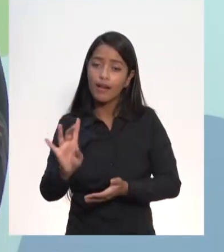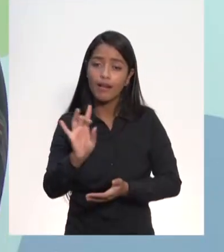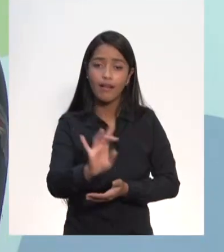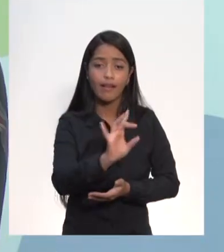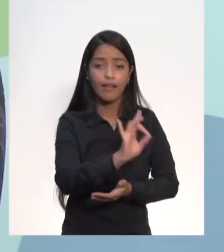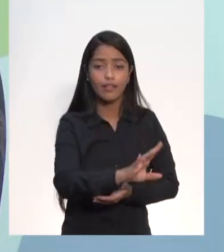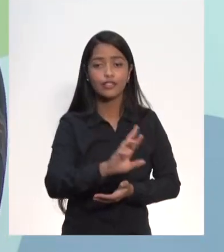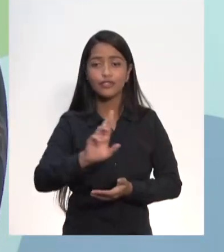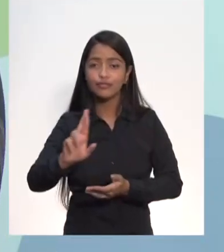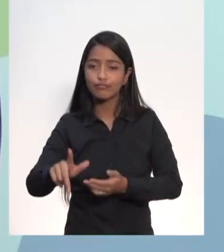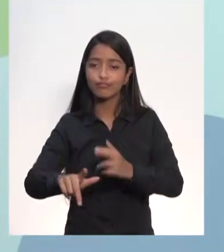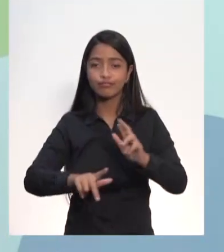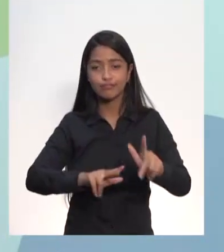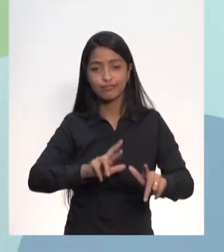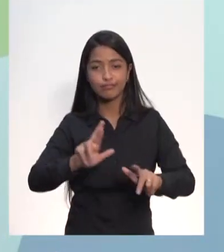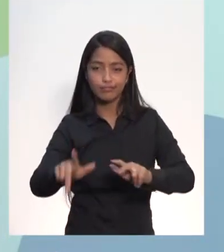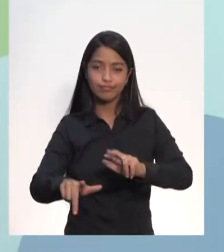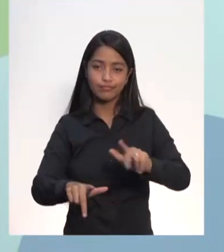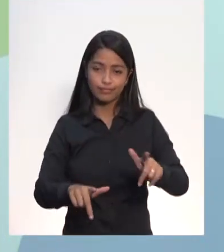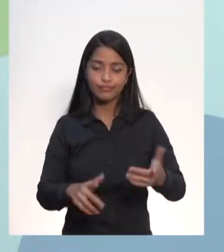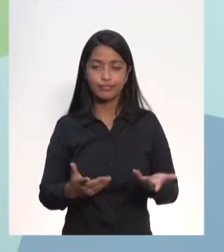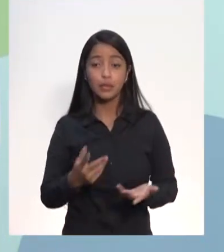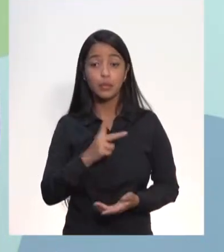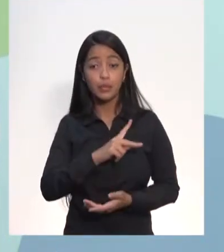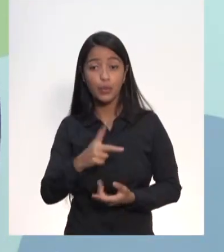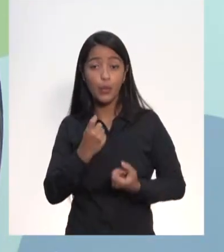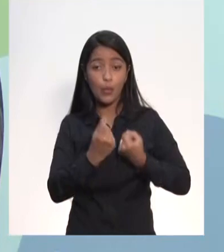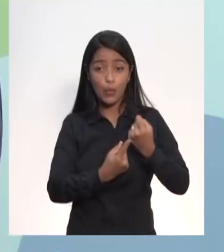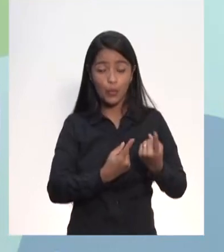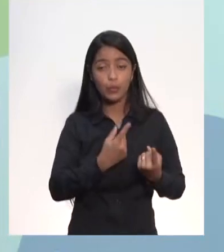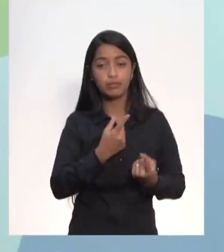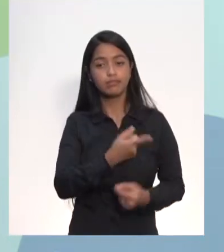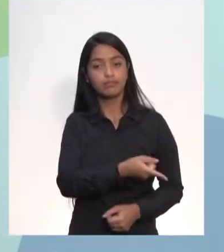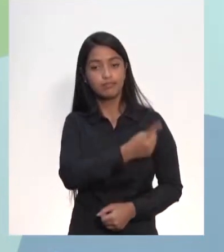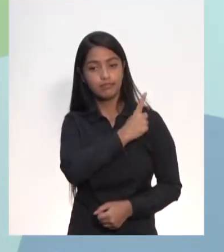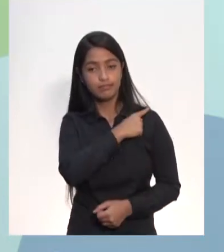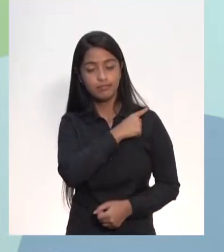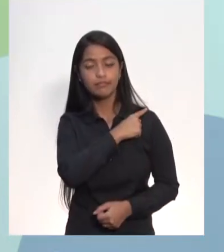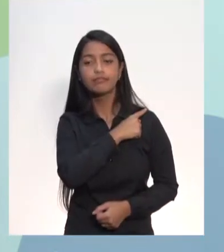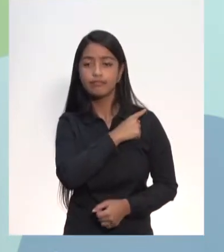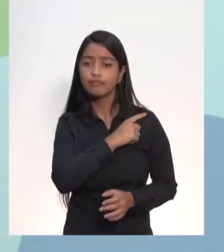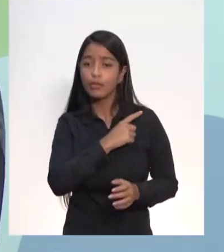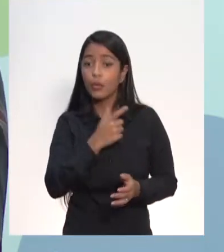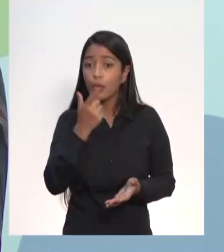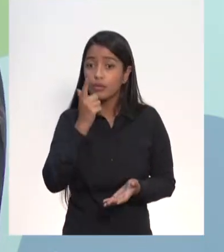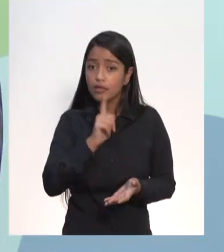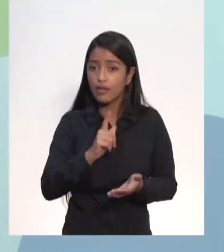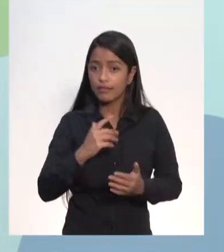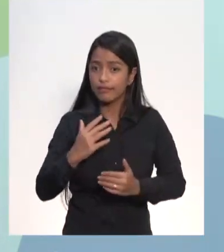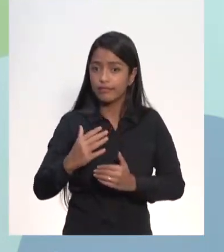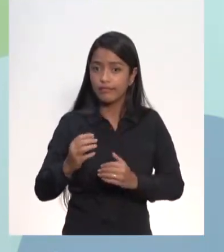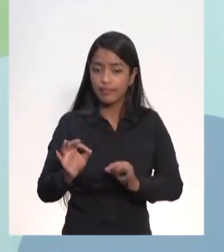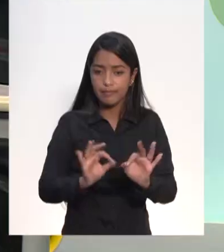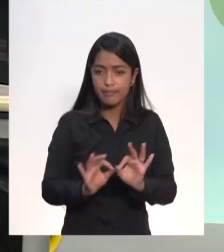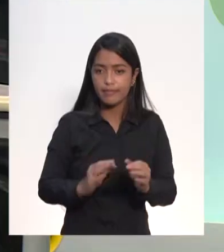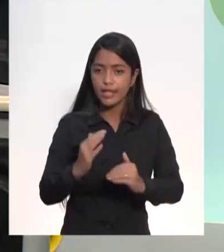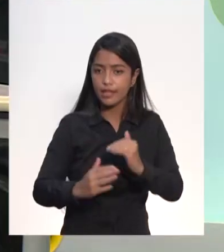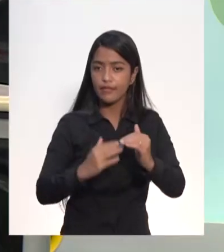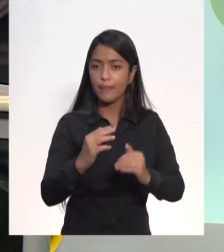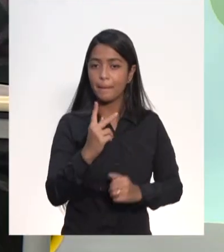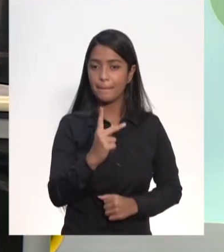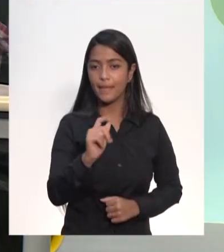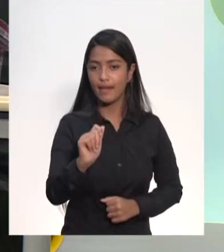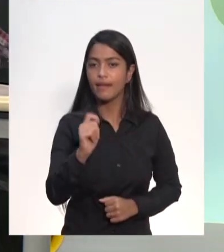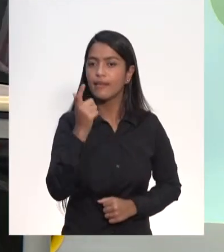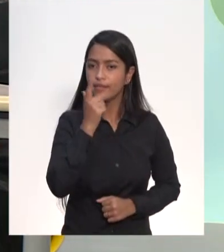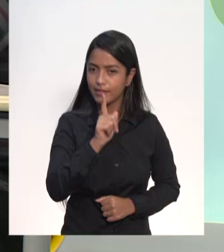professores já conseguiram, por exemplo, na primeira série, já conseguiram desenvolver PA, outros não